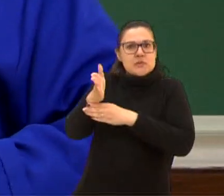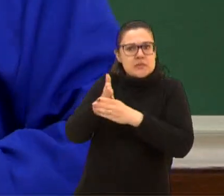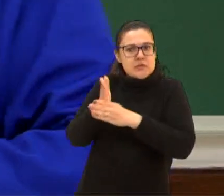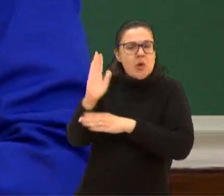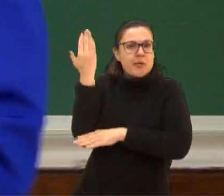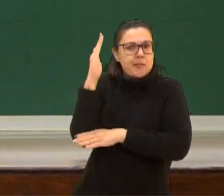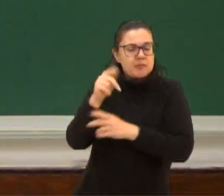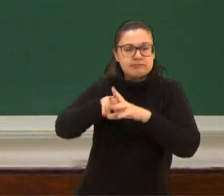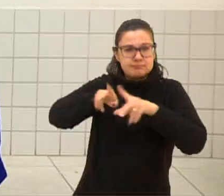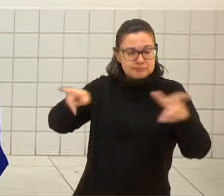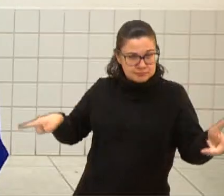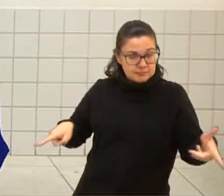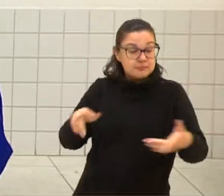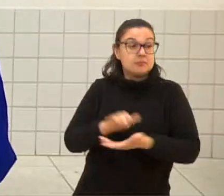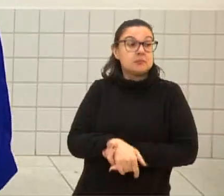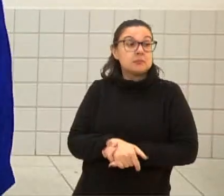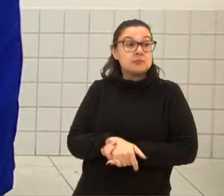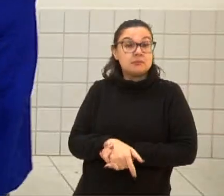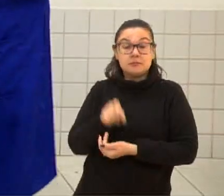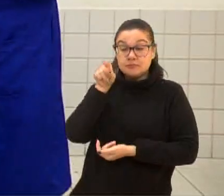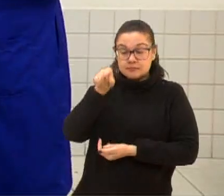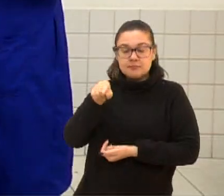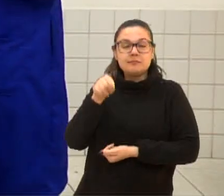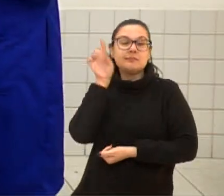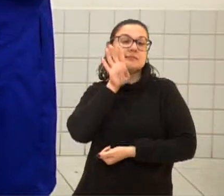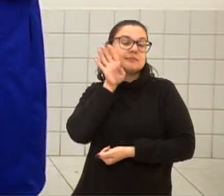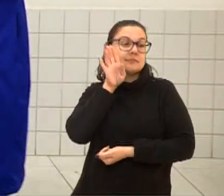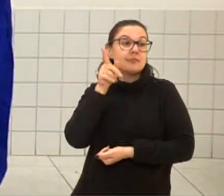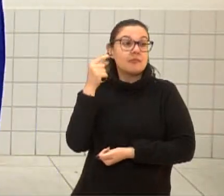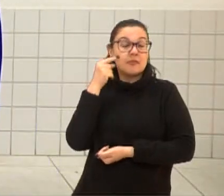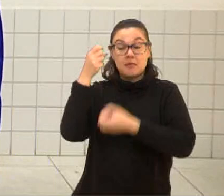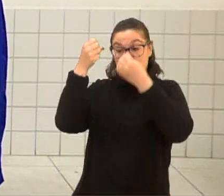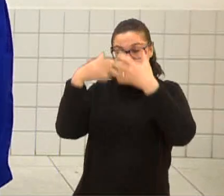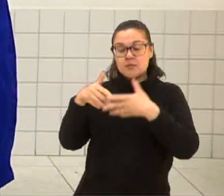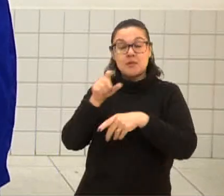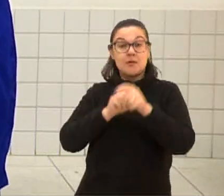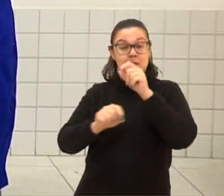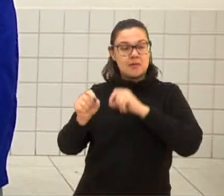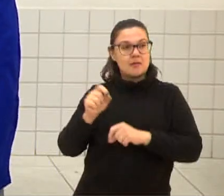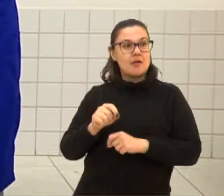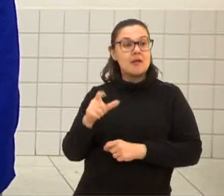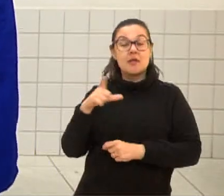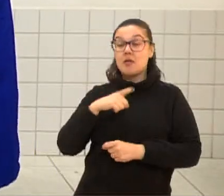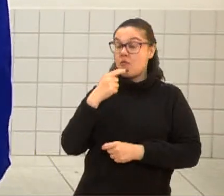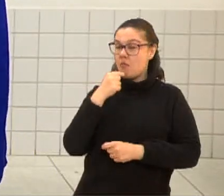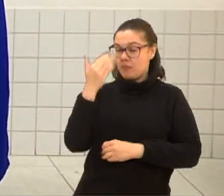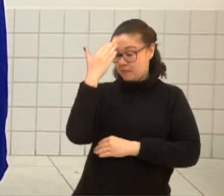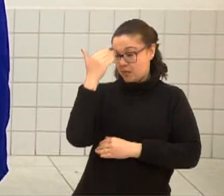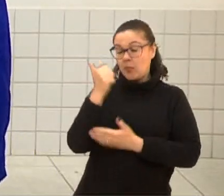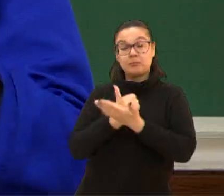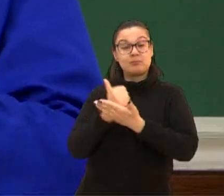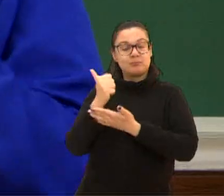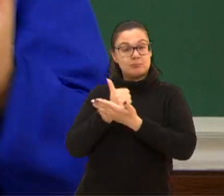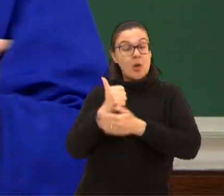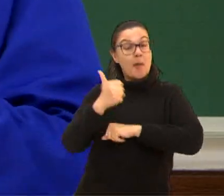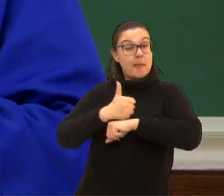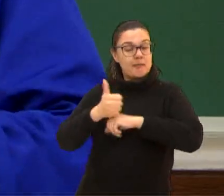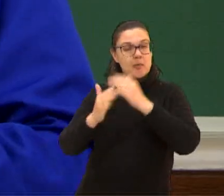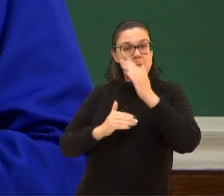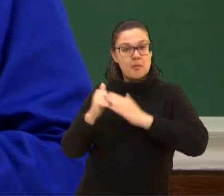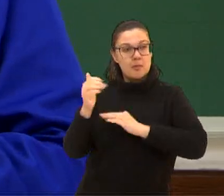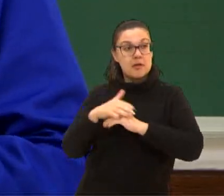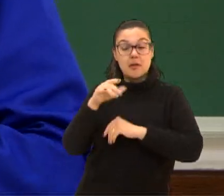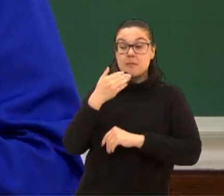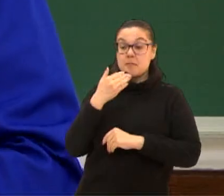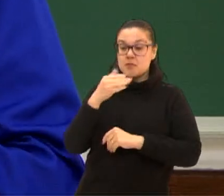enfim, várias outras coisas. E é legal contar também, Bruno, que teve um sonoplasta, né? Que ele foi pedido